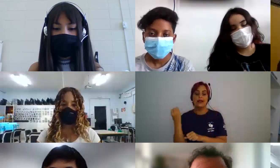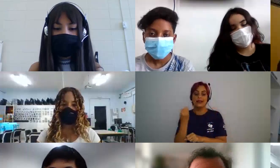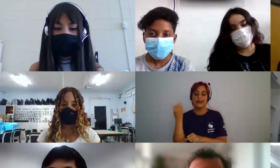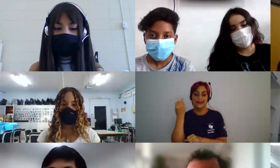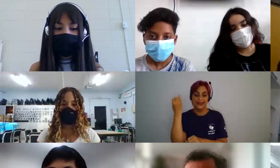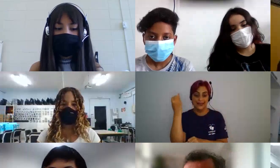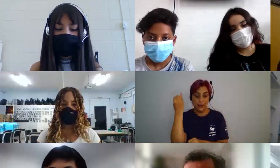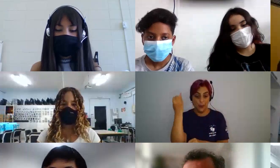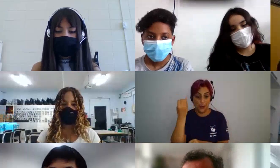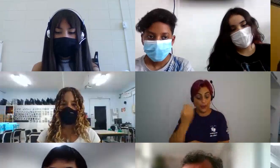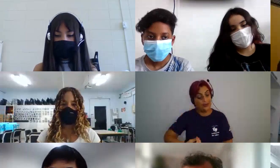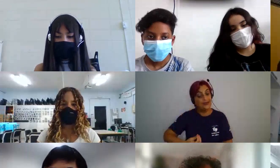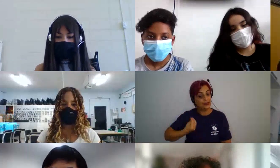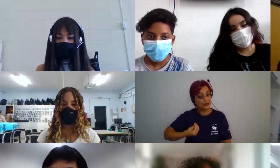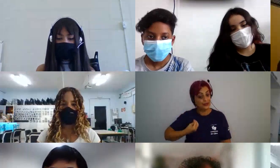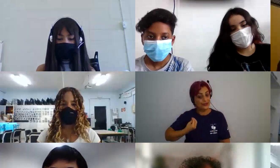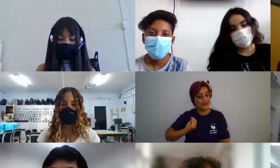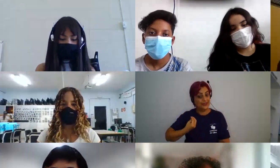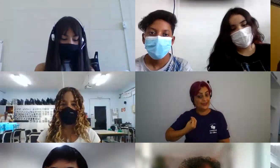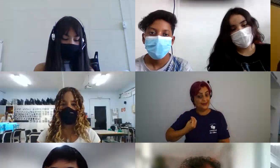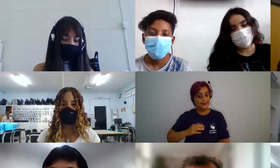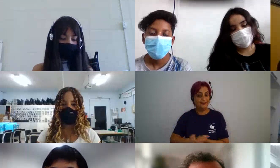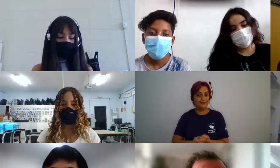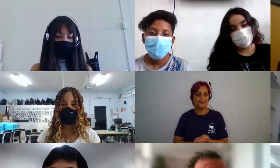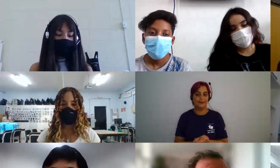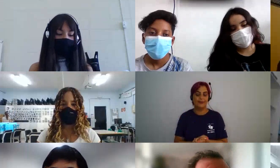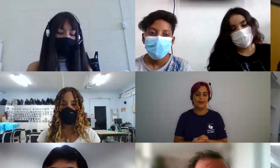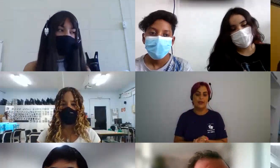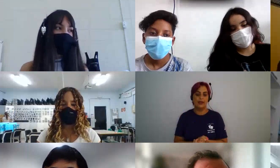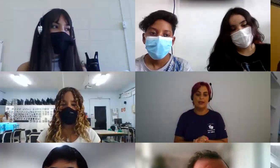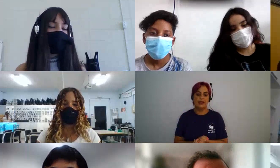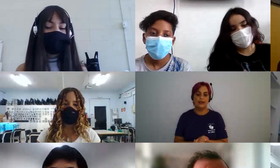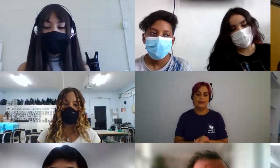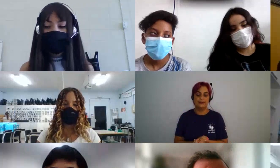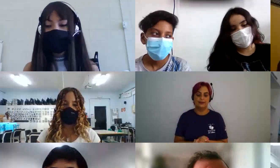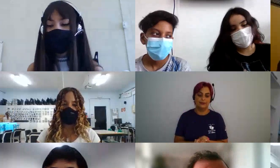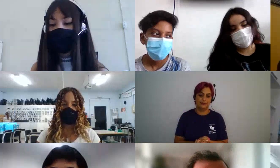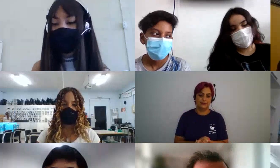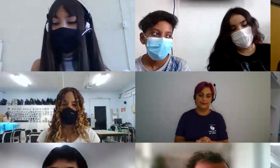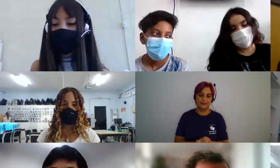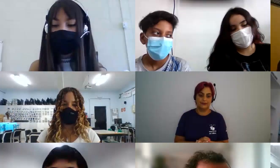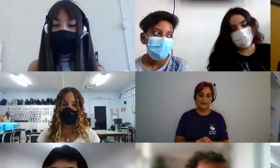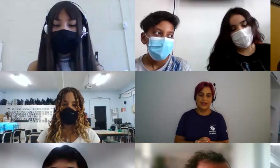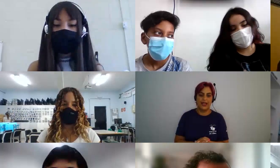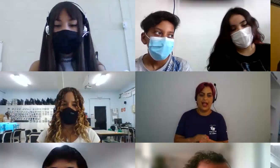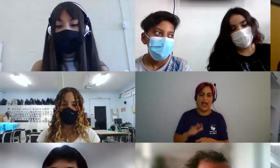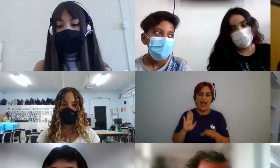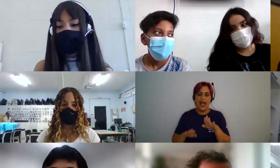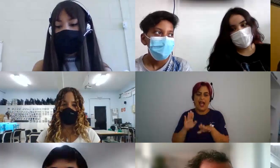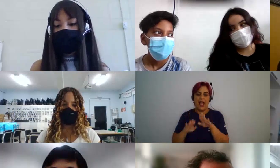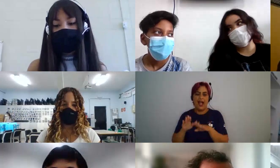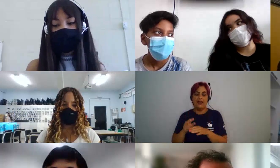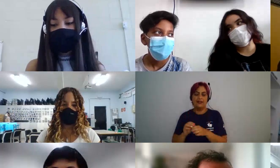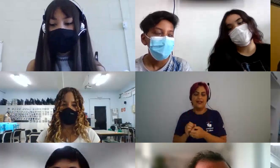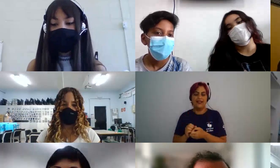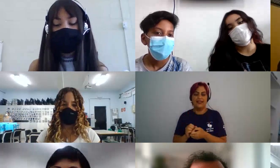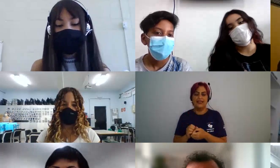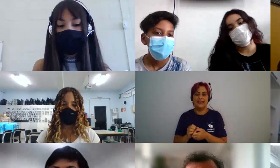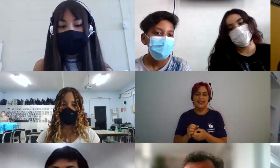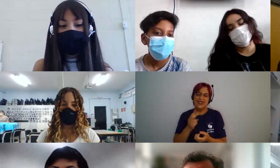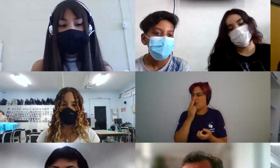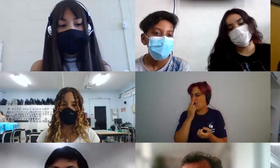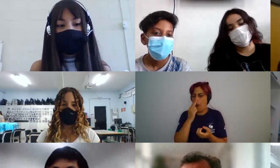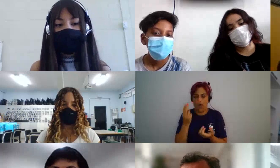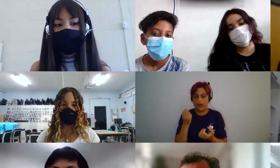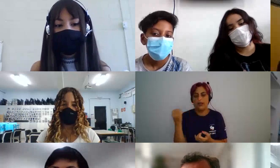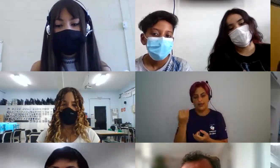a nossa vida. Pode ser que não apareçam ainda de forma muito importante para você, que está ainda com seus 12,